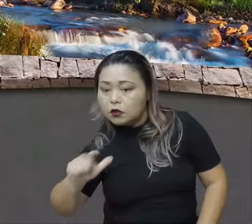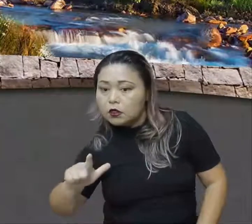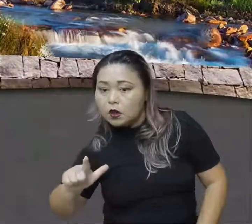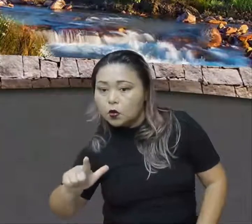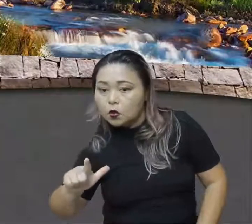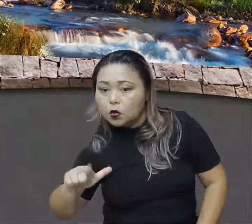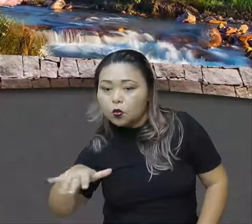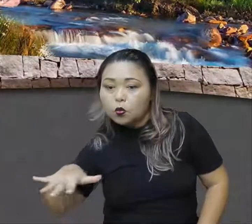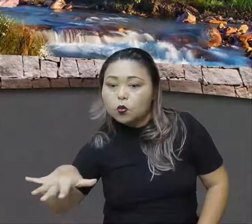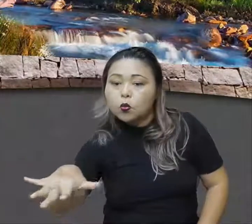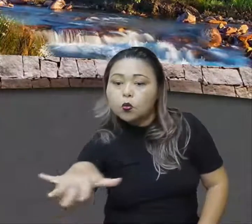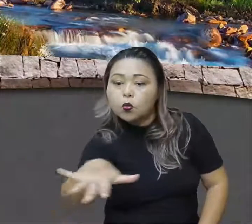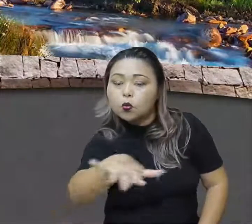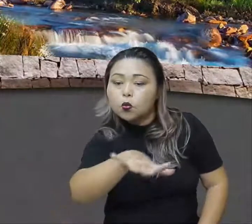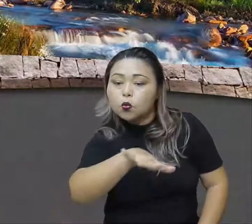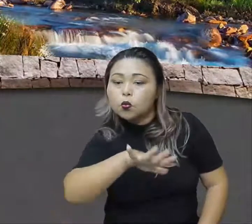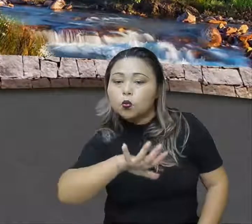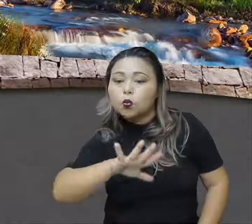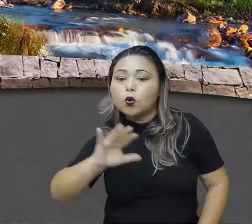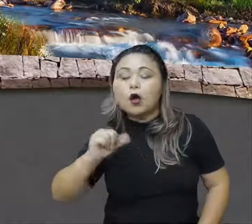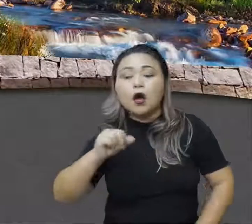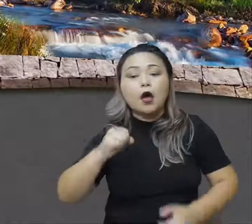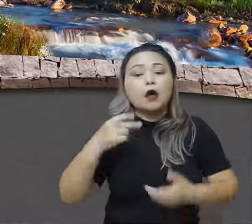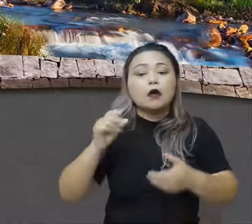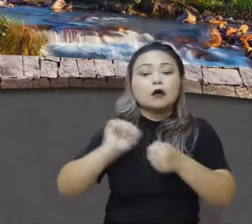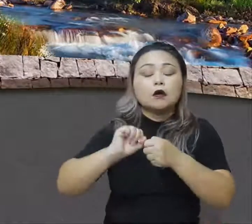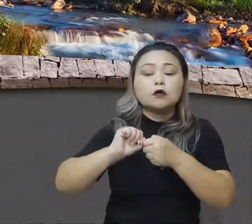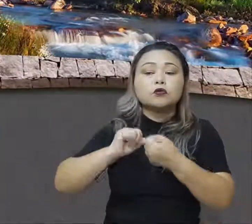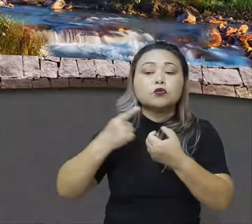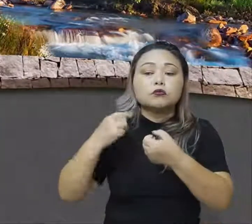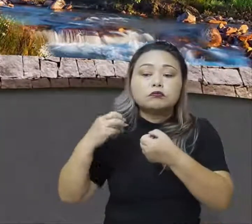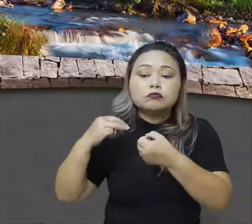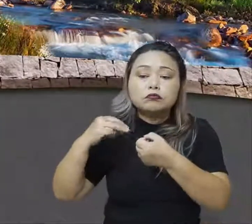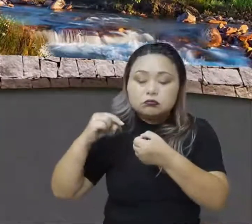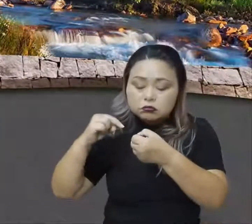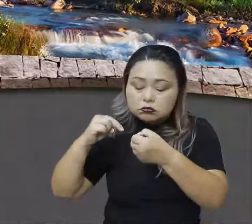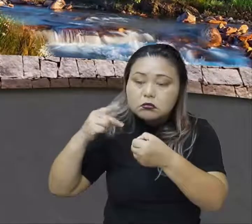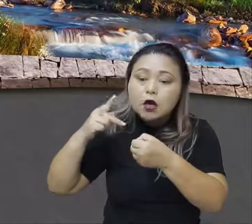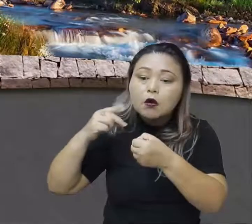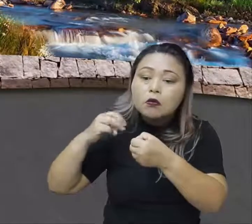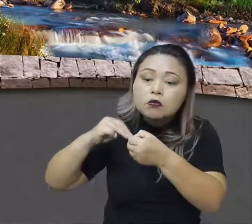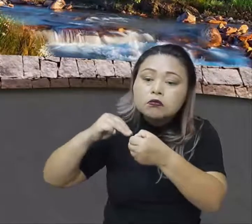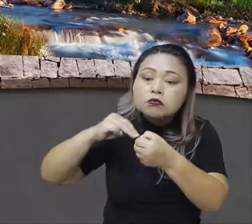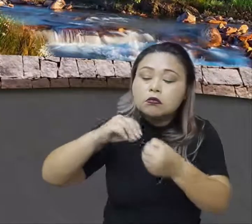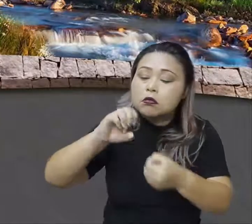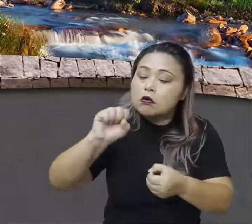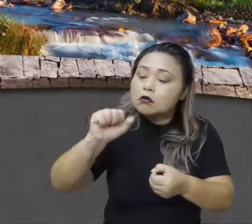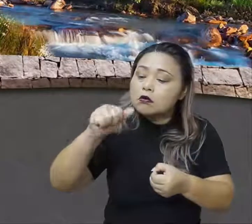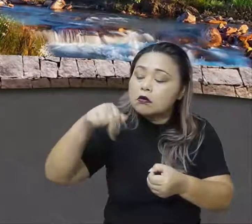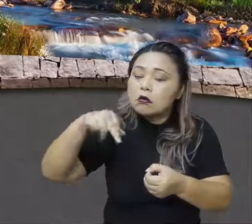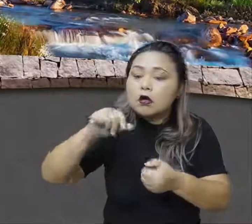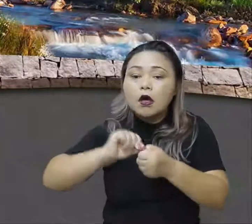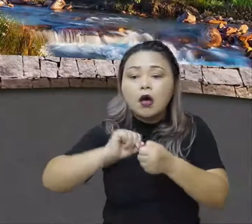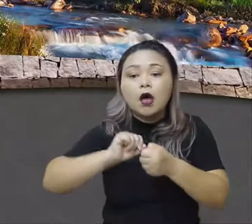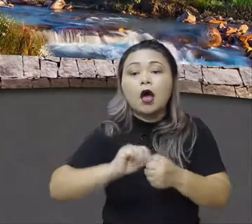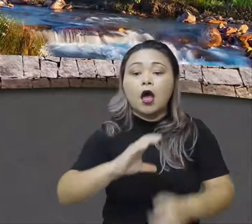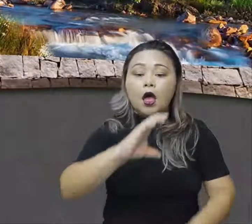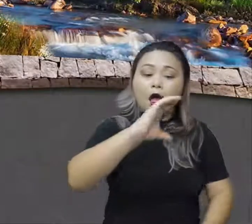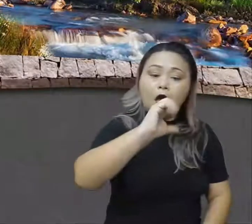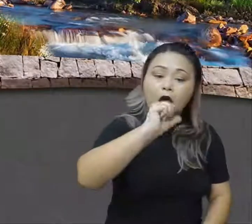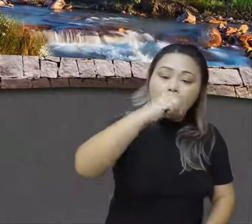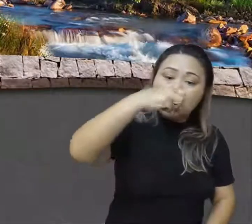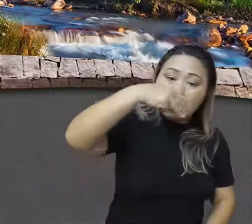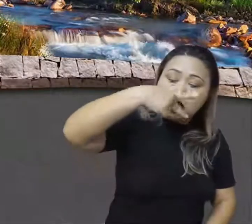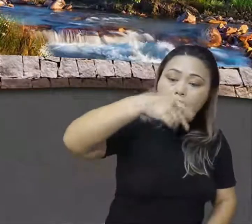Que é na Bacia de Santos. Fica atento. Bacia de Campos, a exploração acima